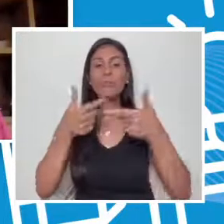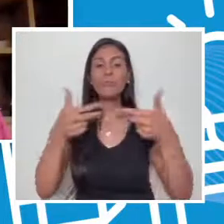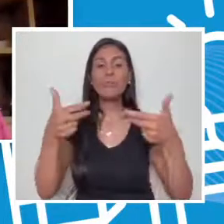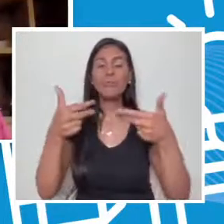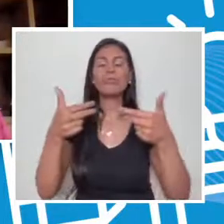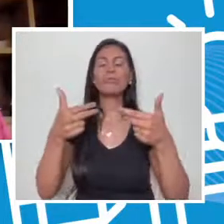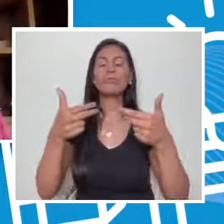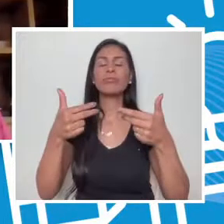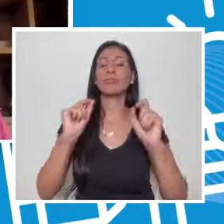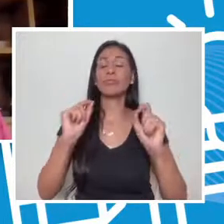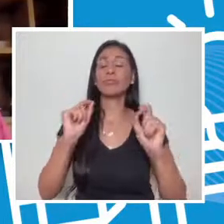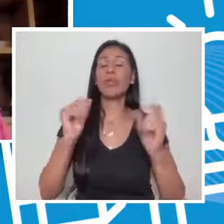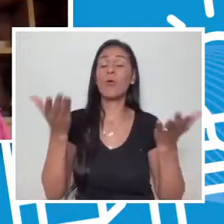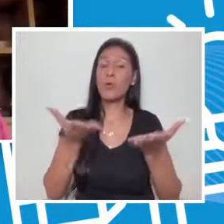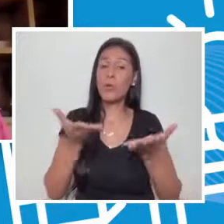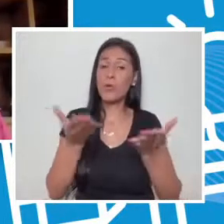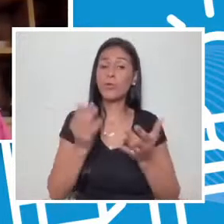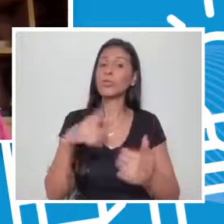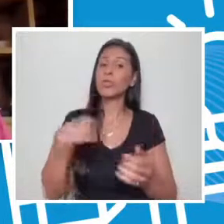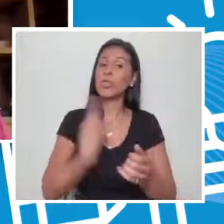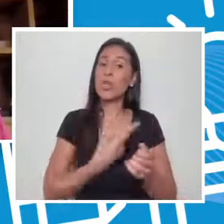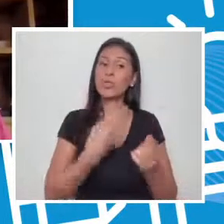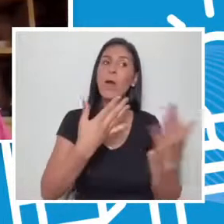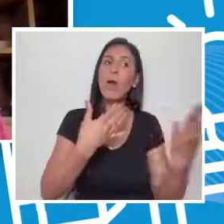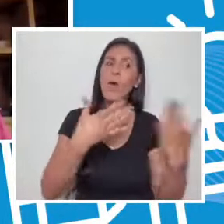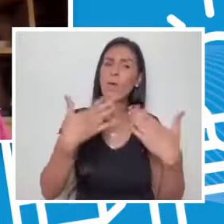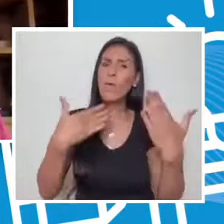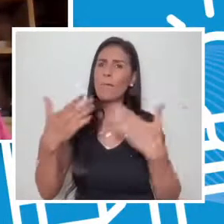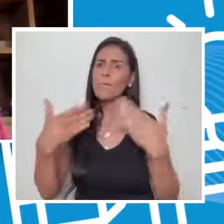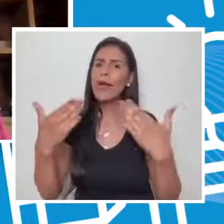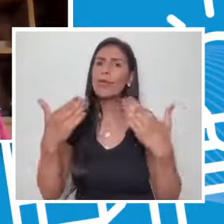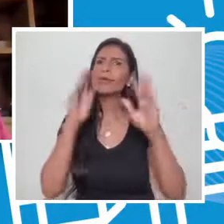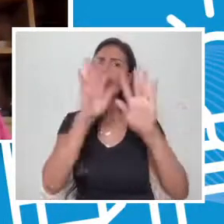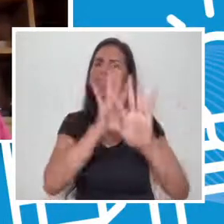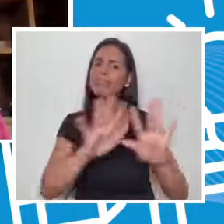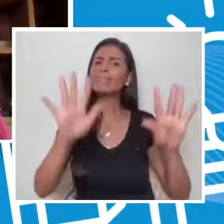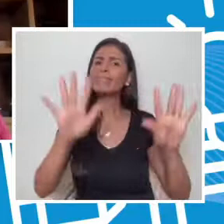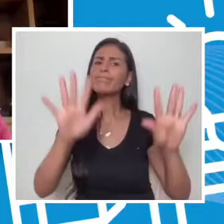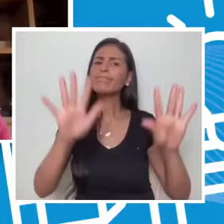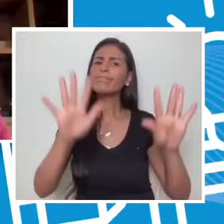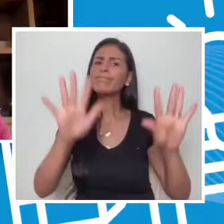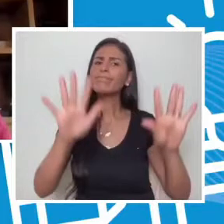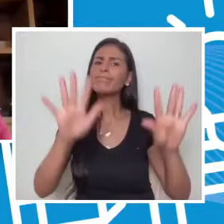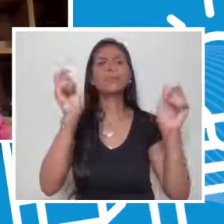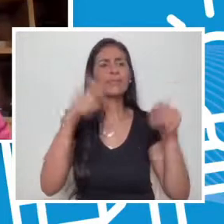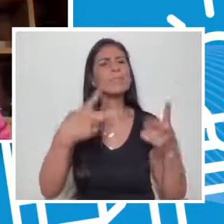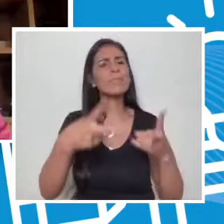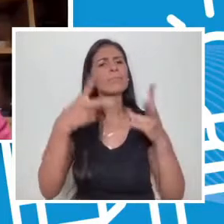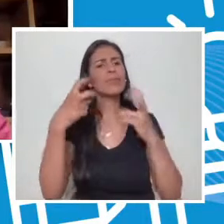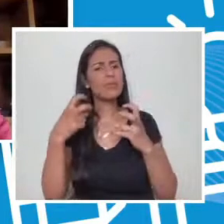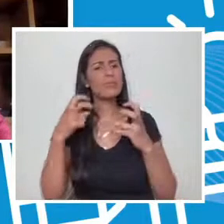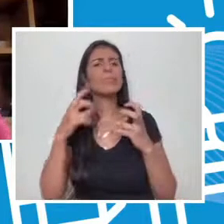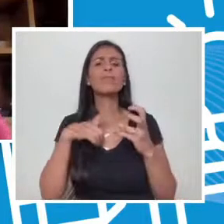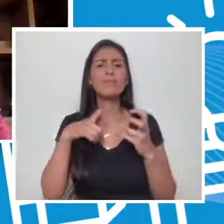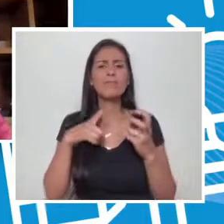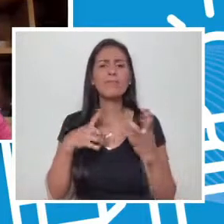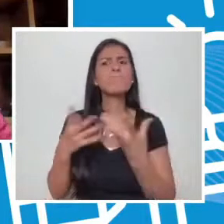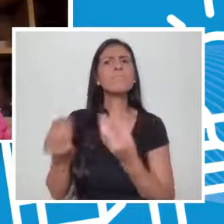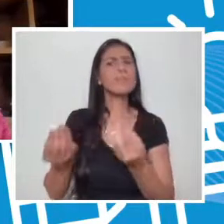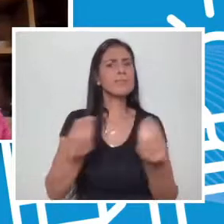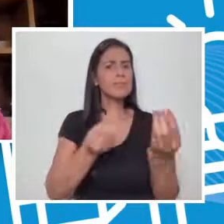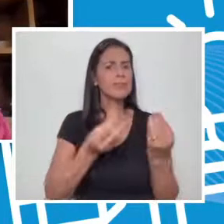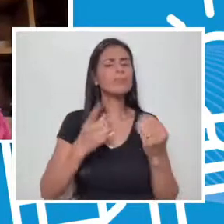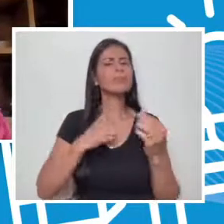conversa mostra que essa efetividade é atividade de muitos,